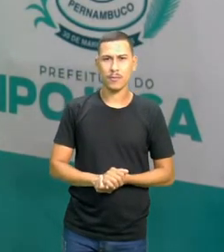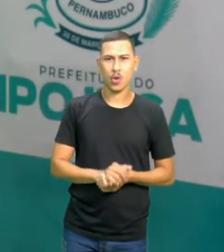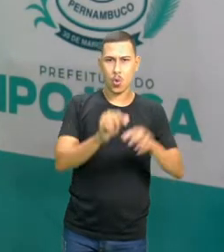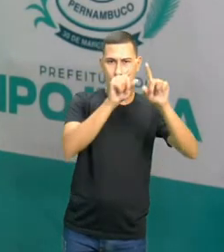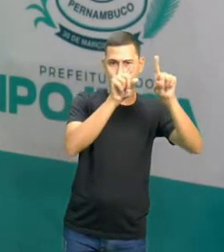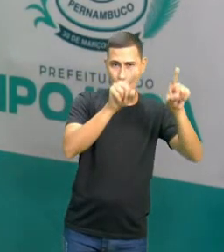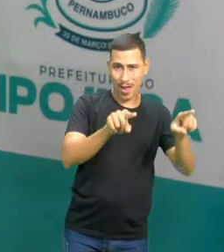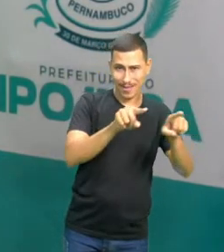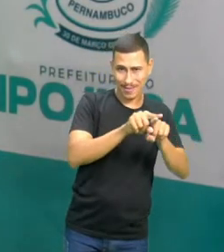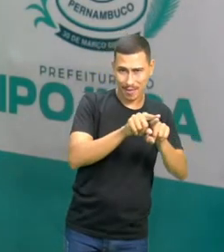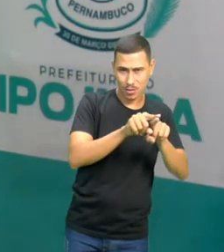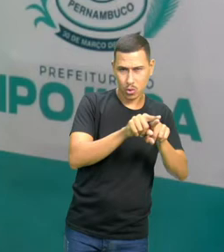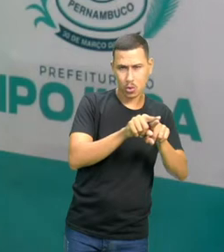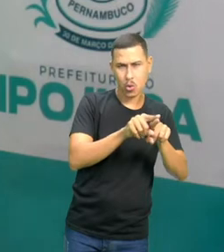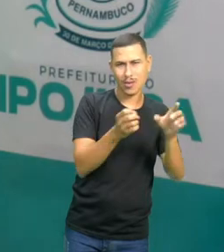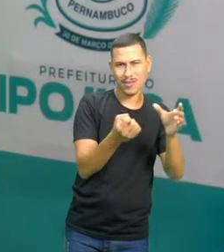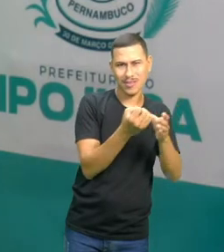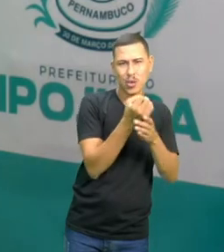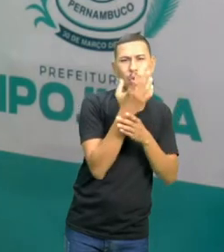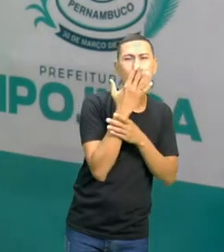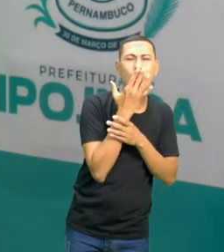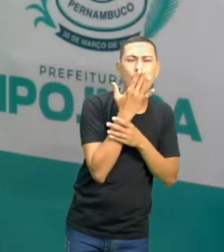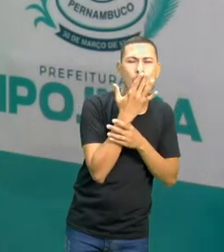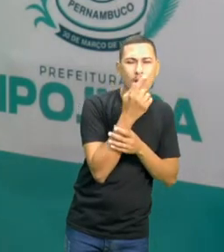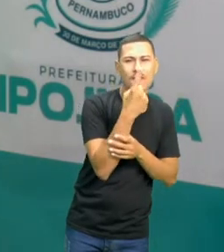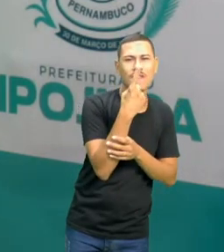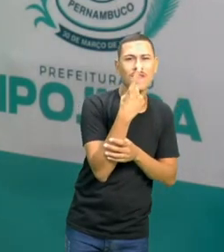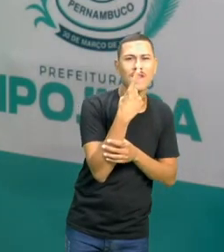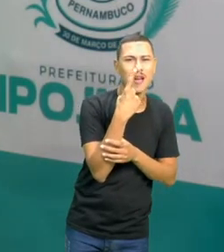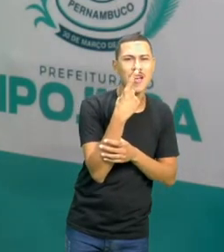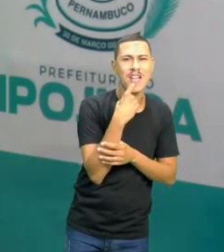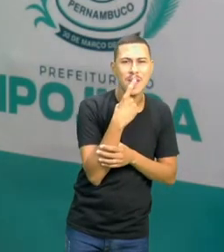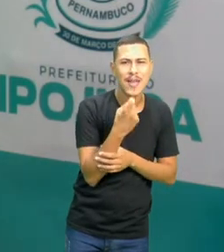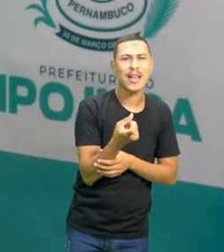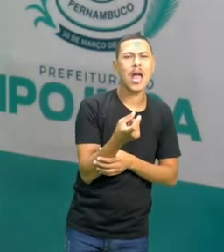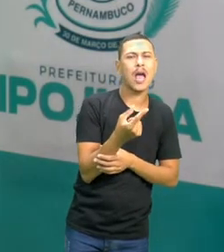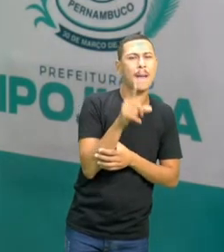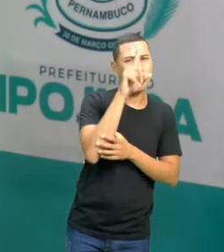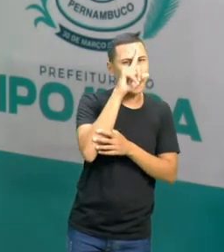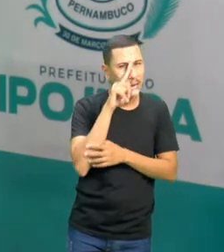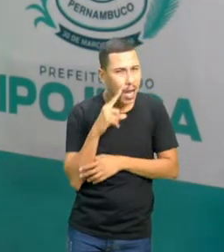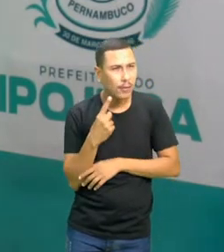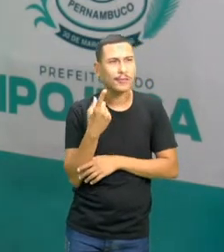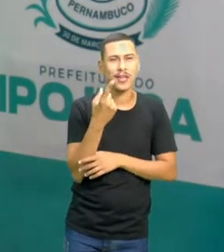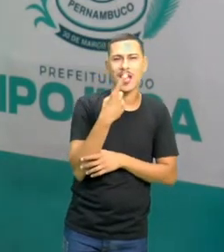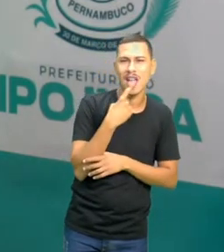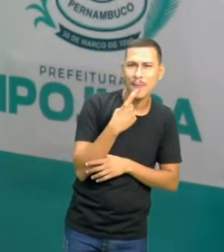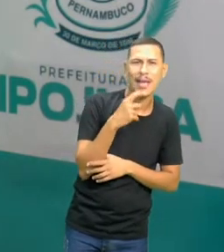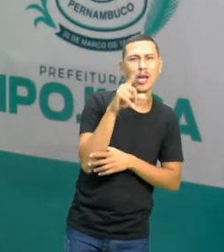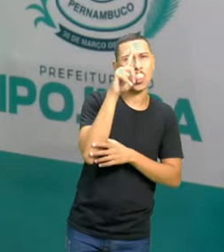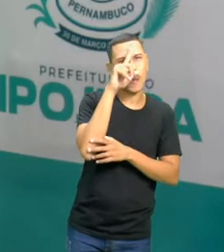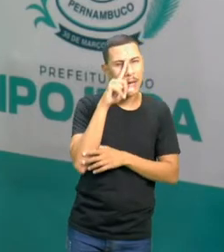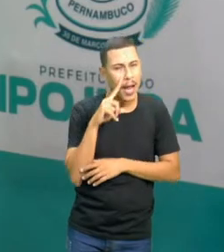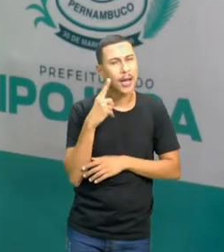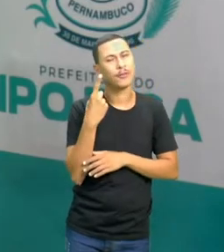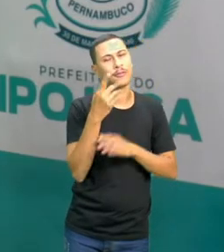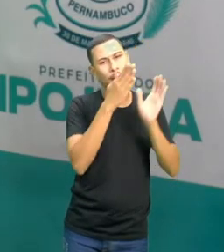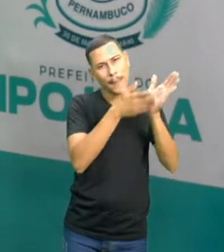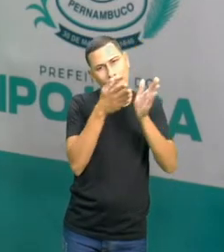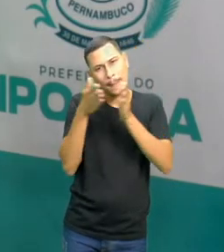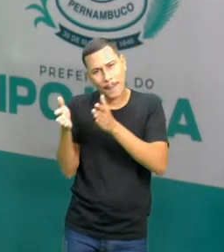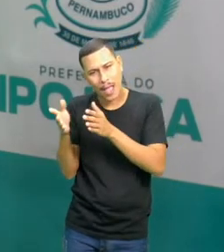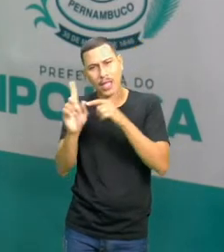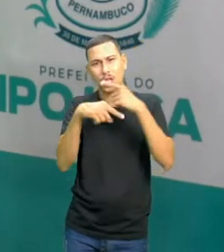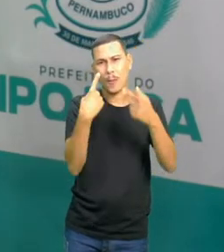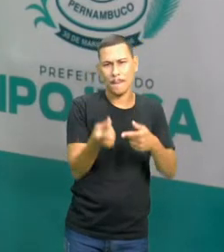quadrado formado pela cor vermelha, amarela, vermelho, amarelo. Então, depois no amarelo vai vir que cor?